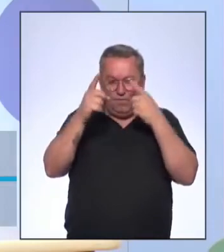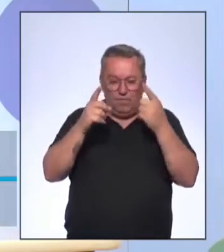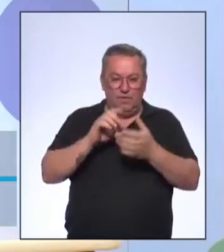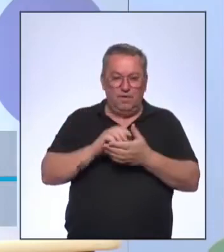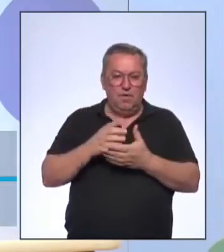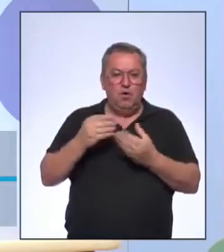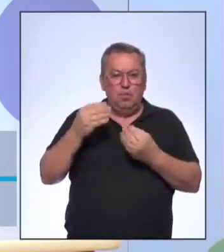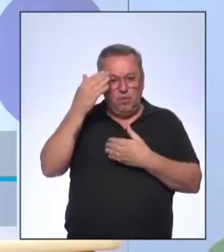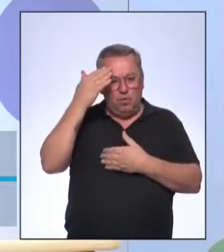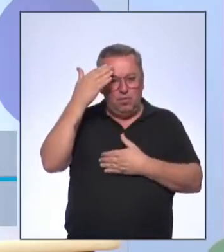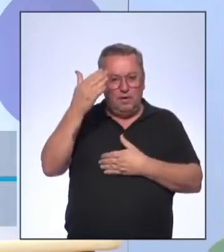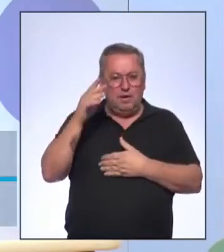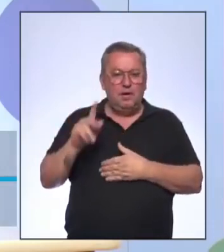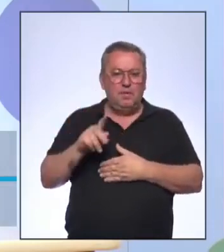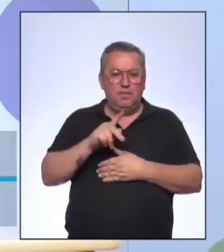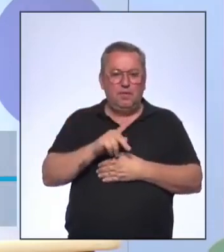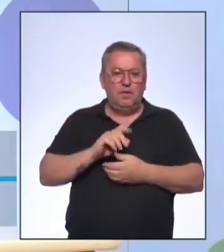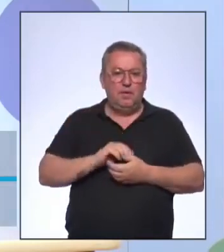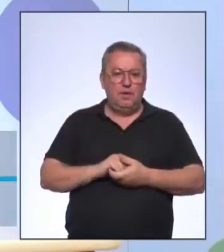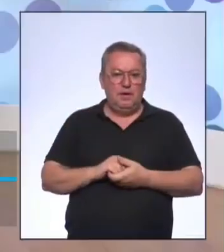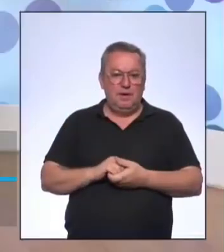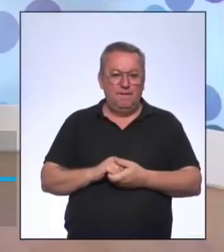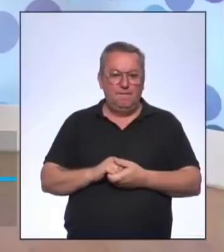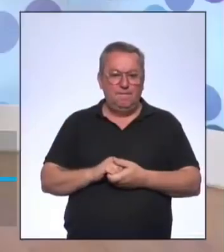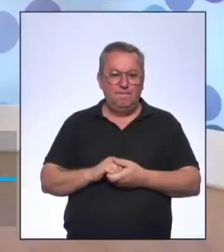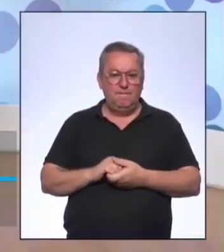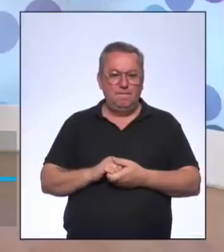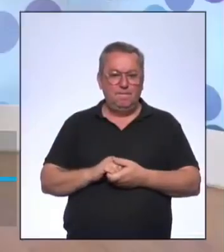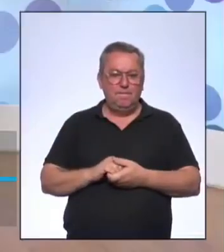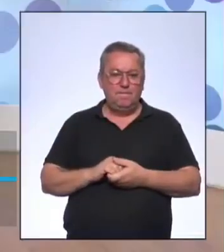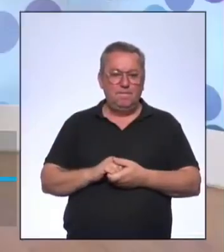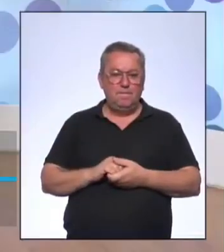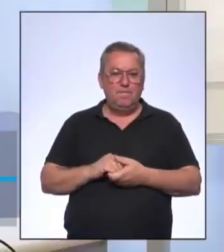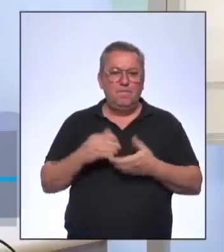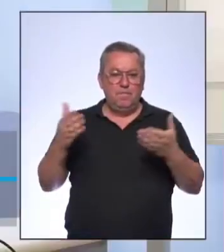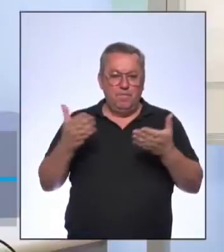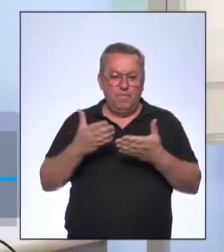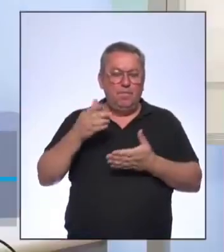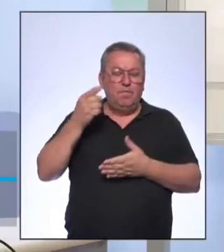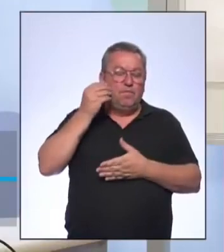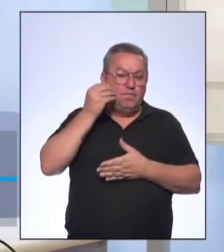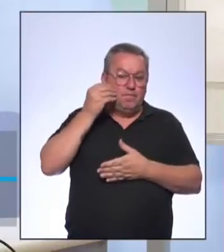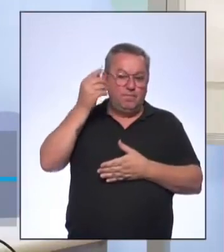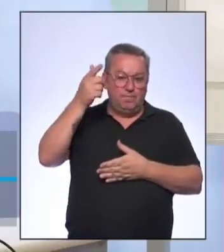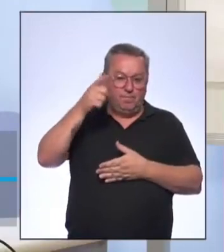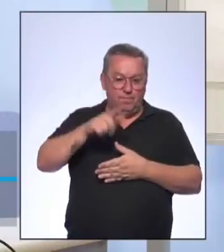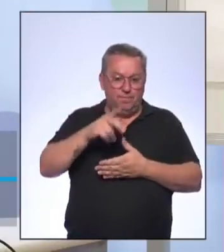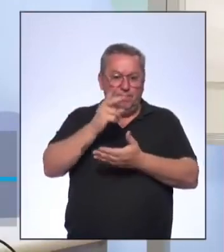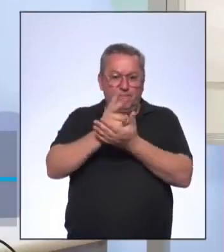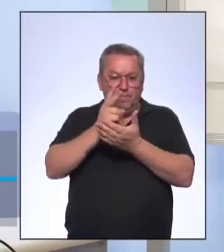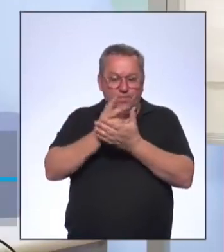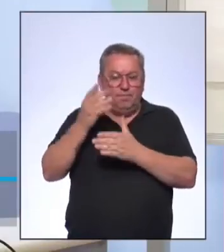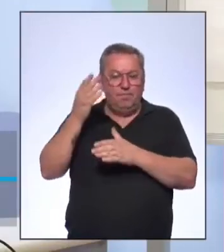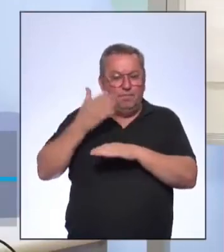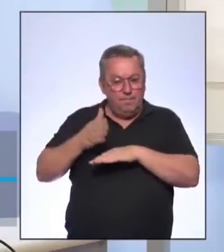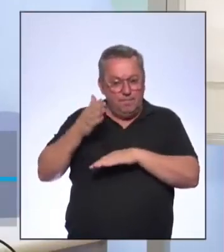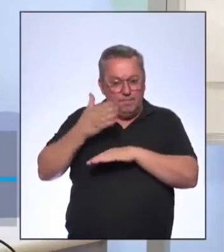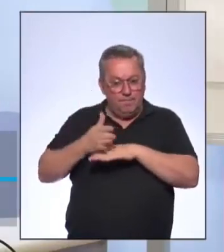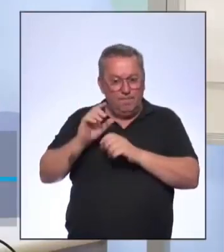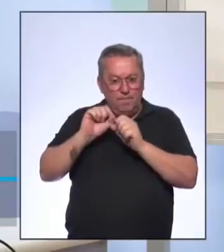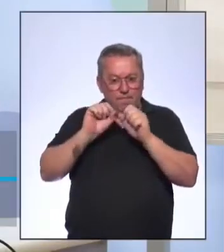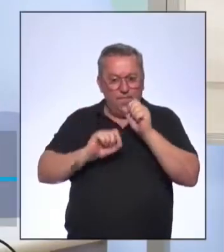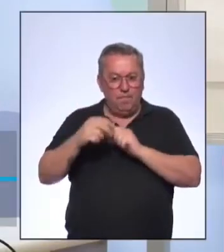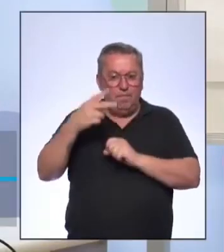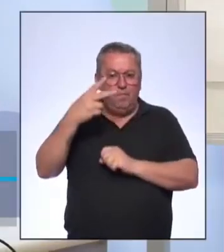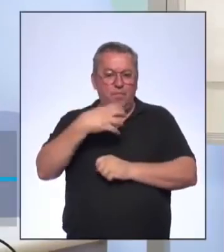alunos. Muito obrigada, viu, professora? Beleza, obrigado mesmo. Então vamos tentar de novo o mesmo exercício agora. Vamos fazer as